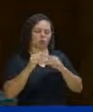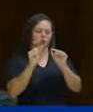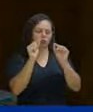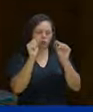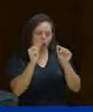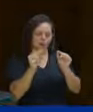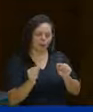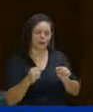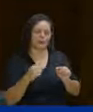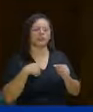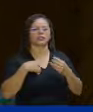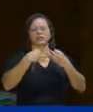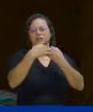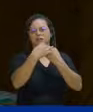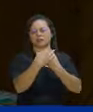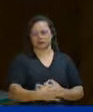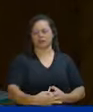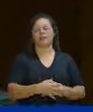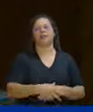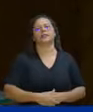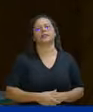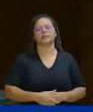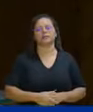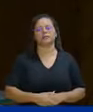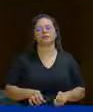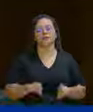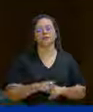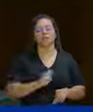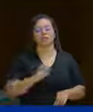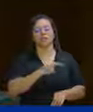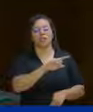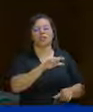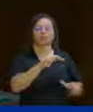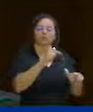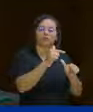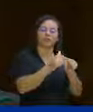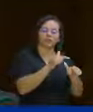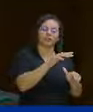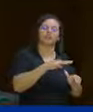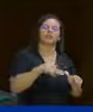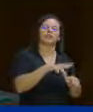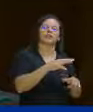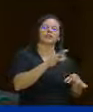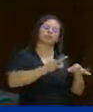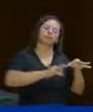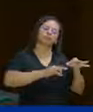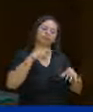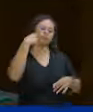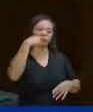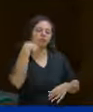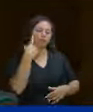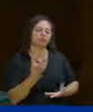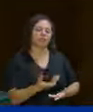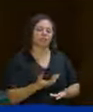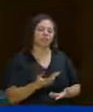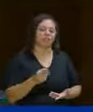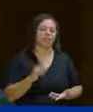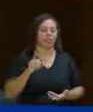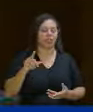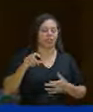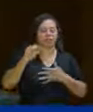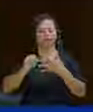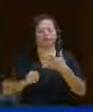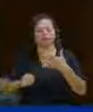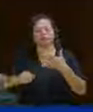Especificamente em relação às despesas com serviços advocatícios, a jurisprudência do TSE